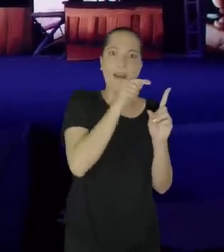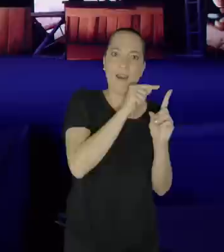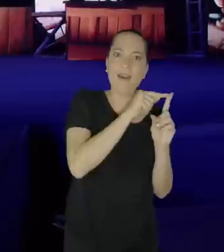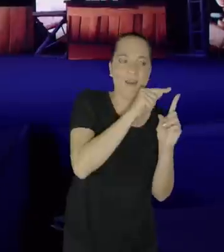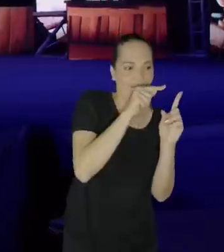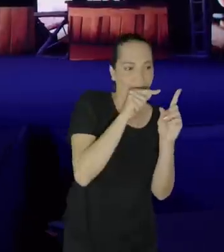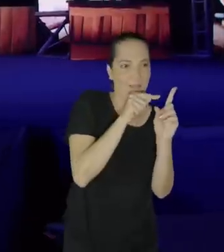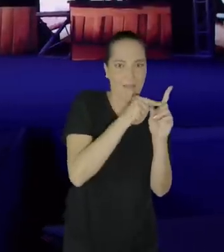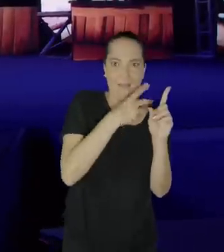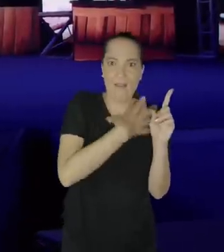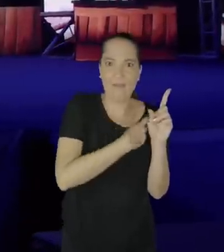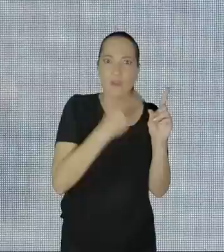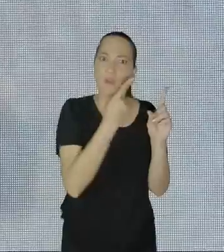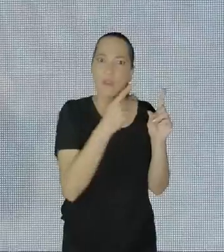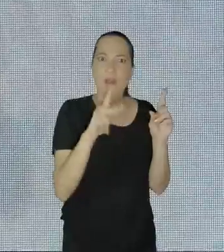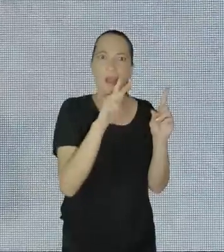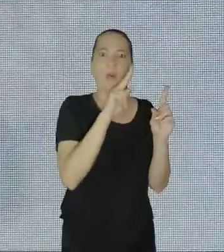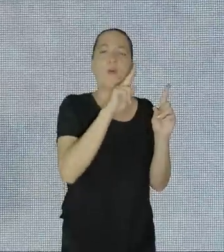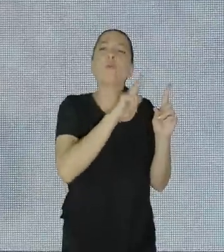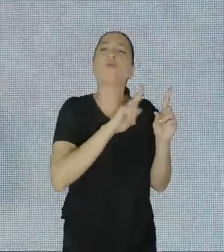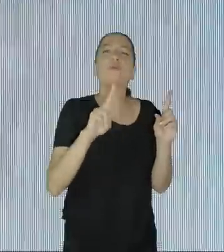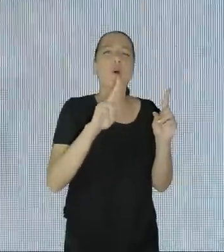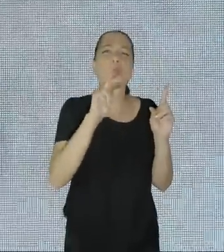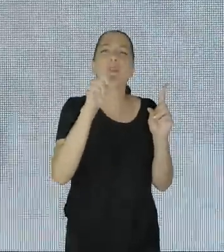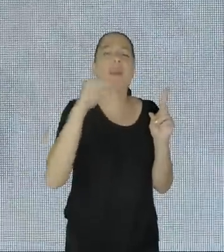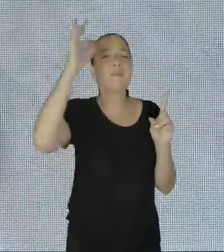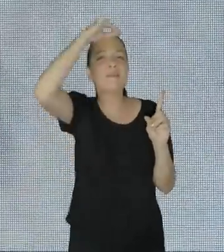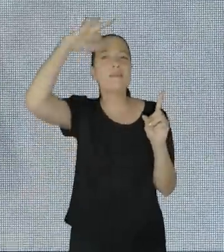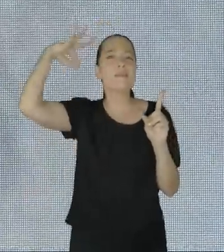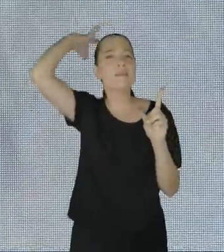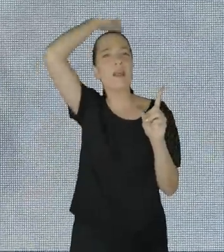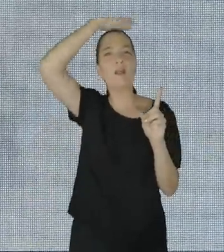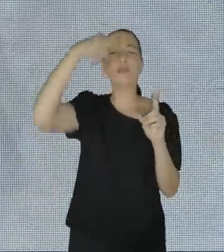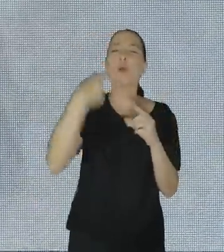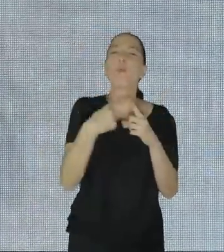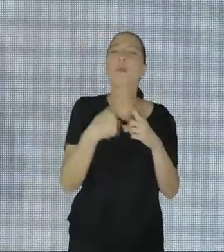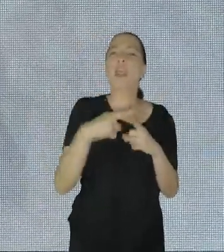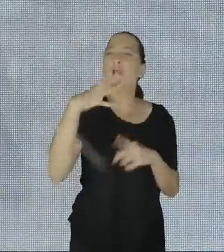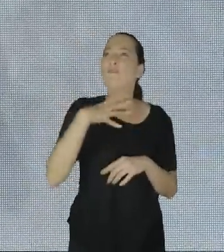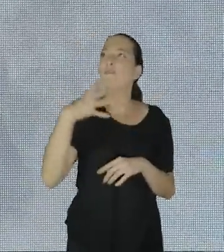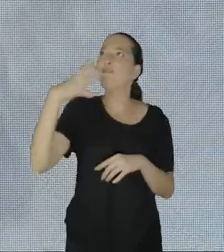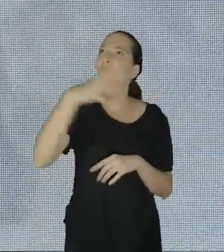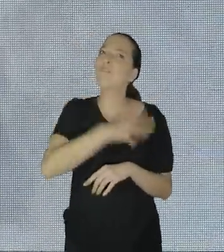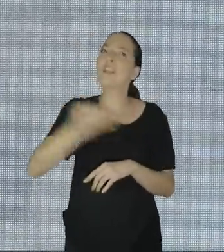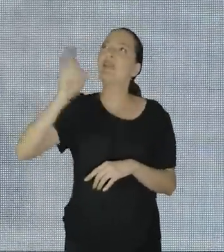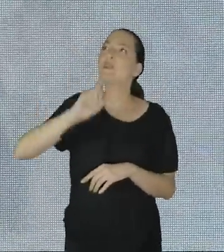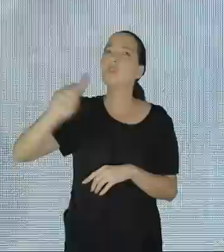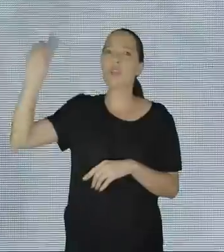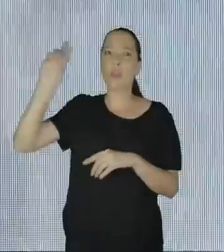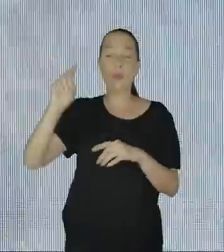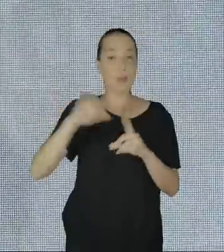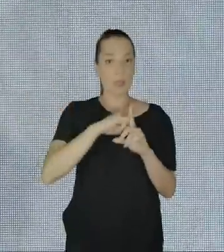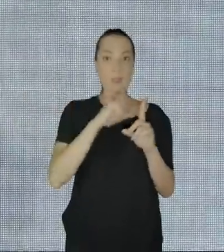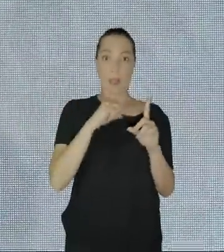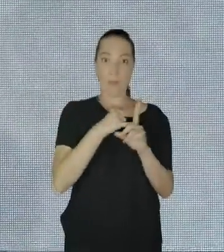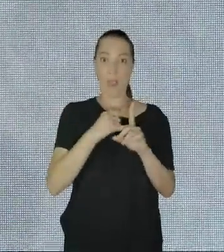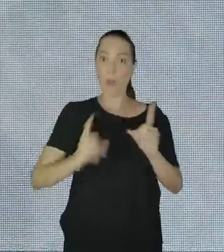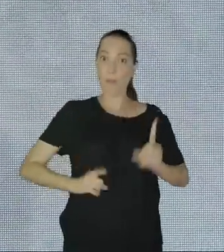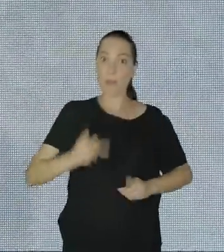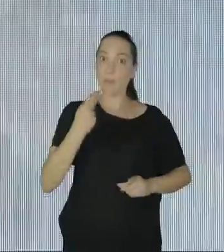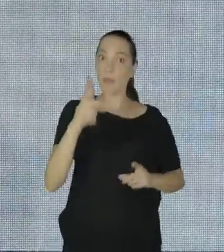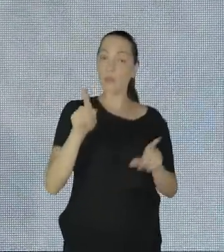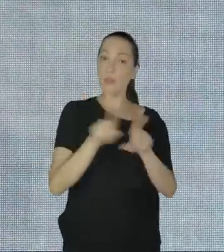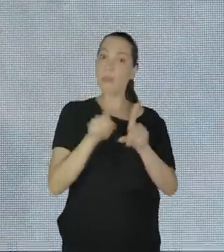que nascer de ti será chamado Santo, Filho de Deus. Isabel, tua parenta, também concebeu um filho em